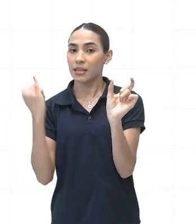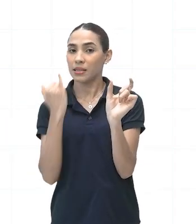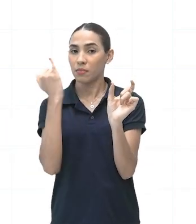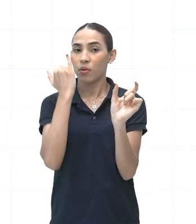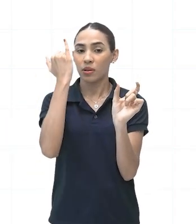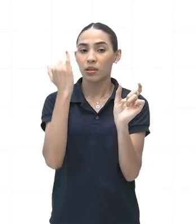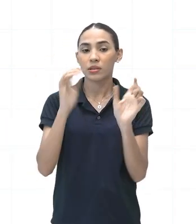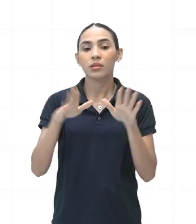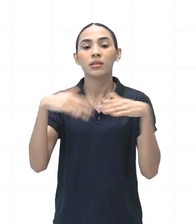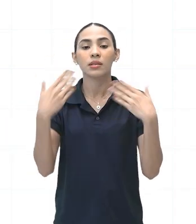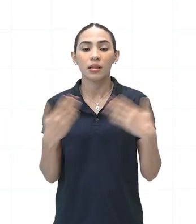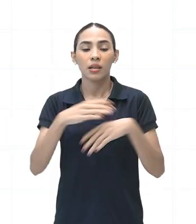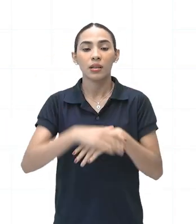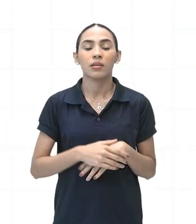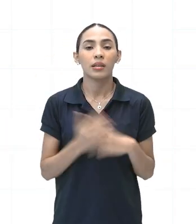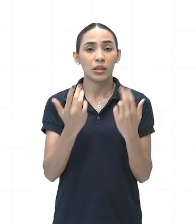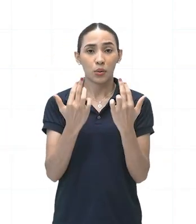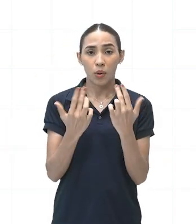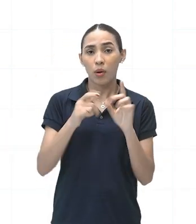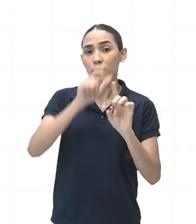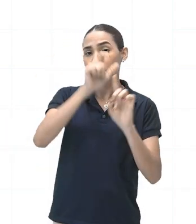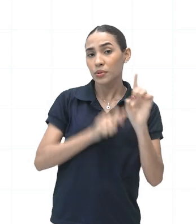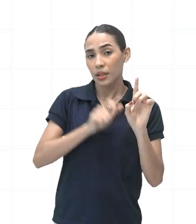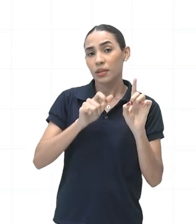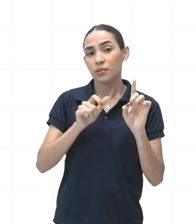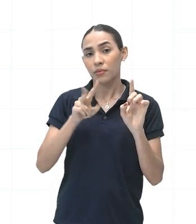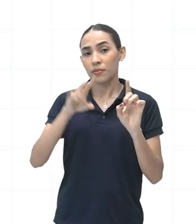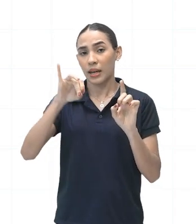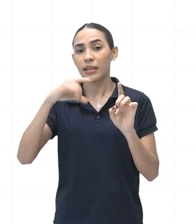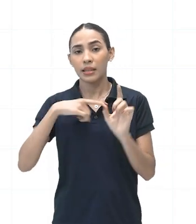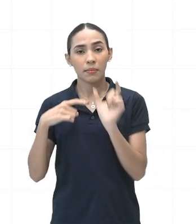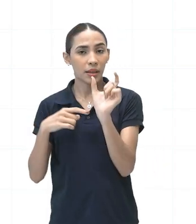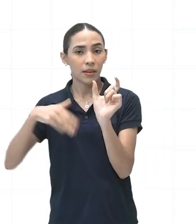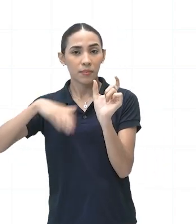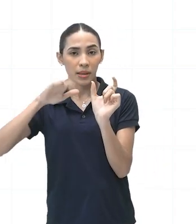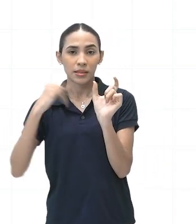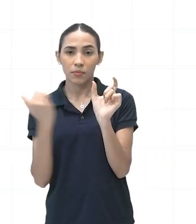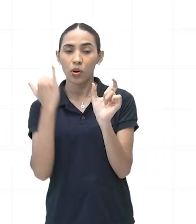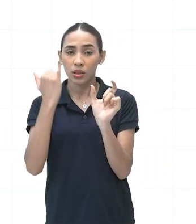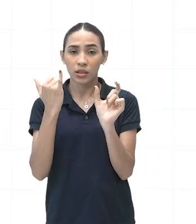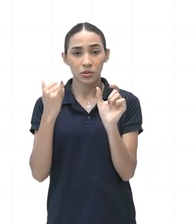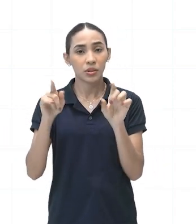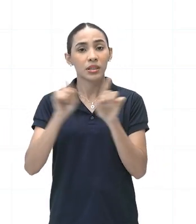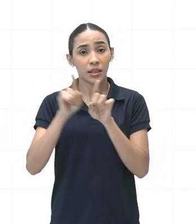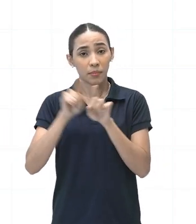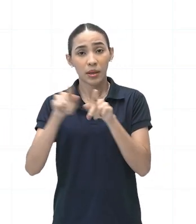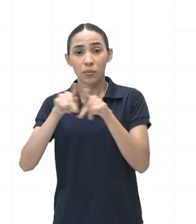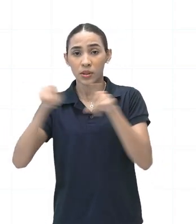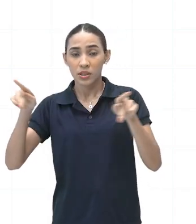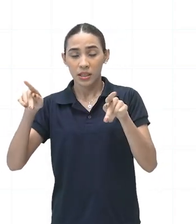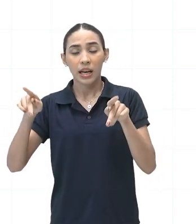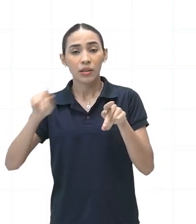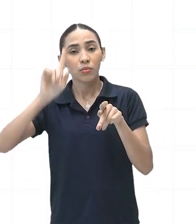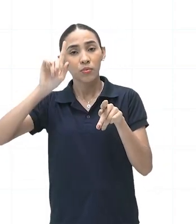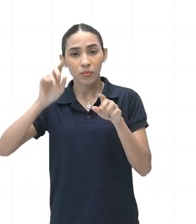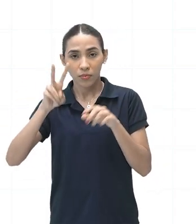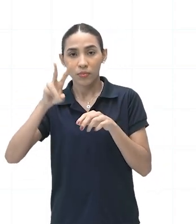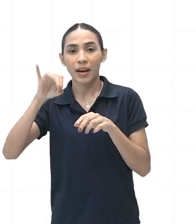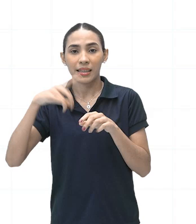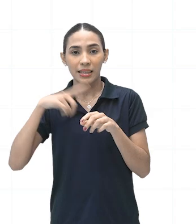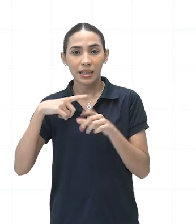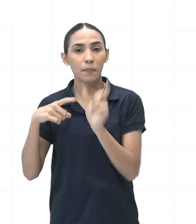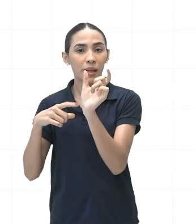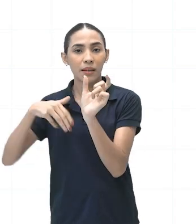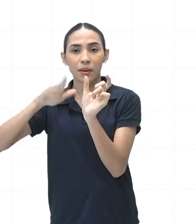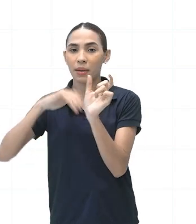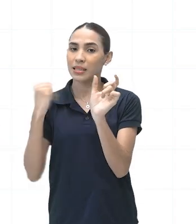predicado. Então, assim como o sujeito vai ter núcleo, também o predicado vai ter núcleo. O que é o núcleo? A palavra mais importante. No caso